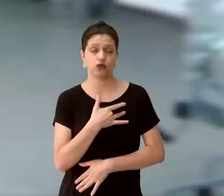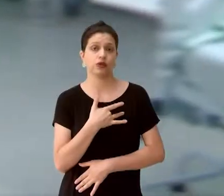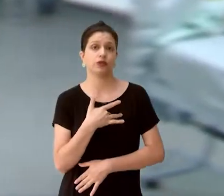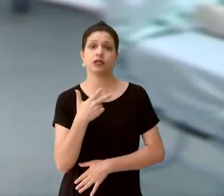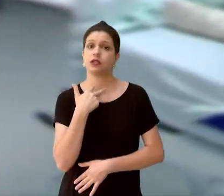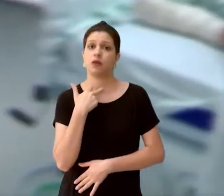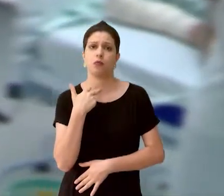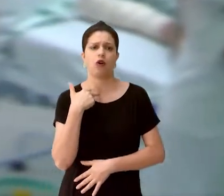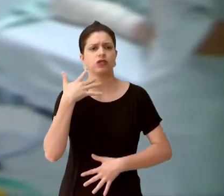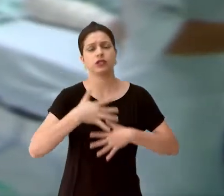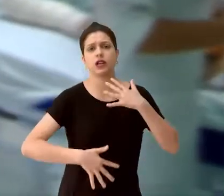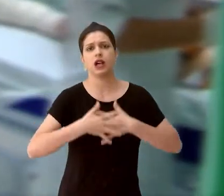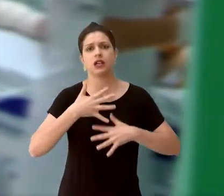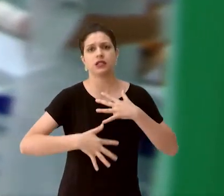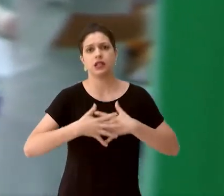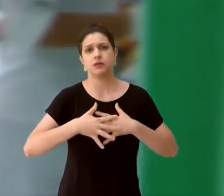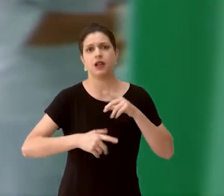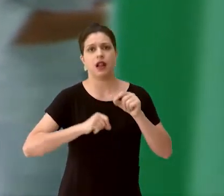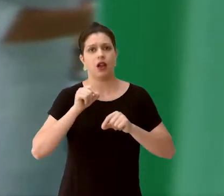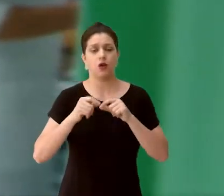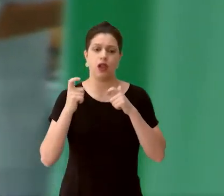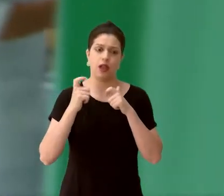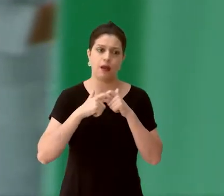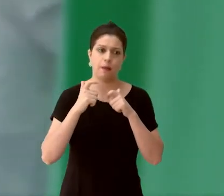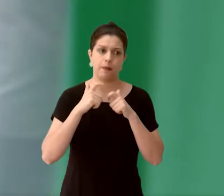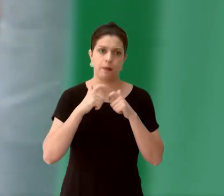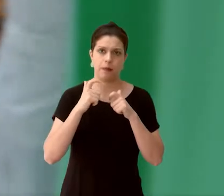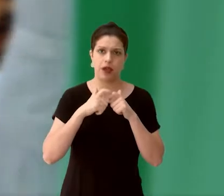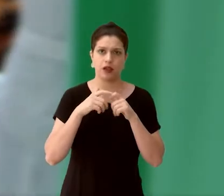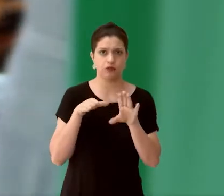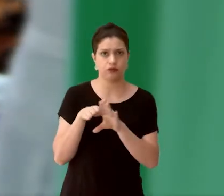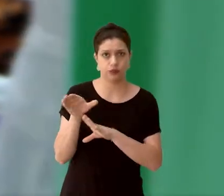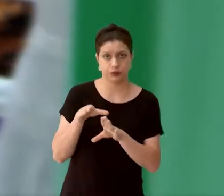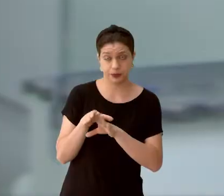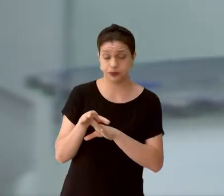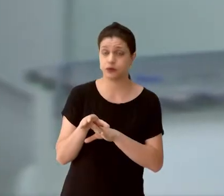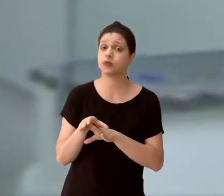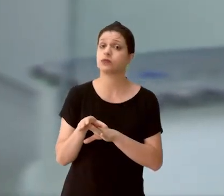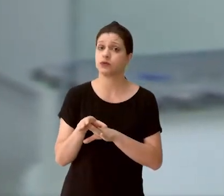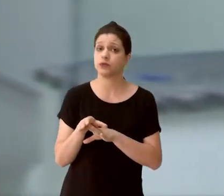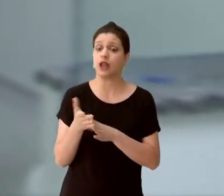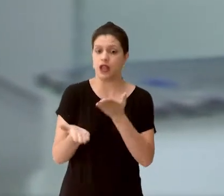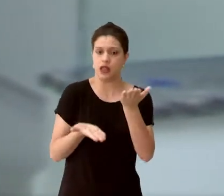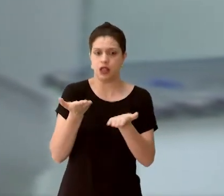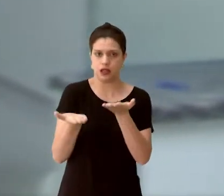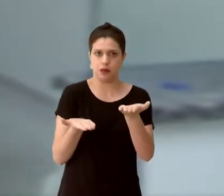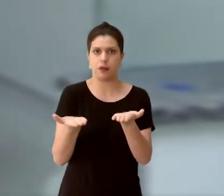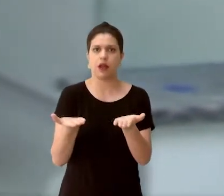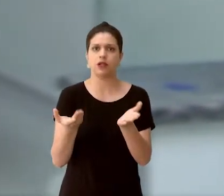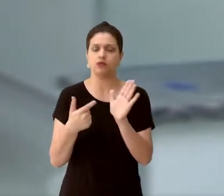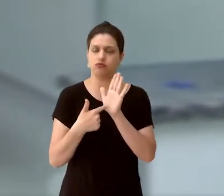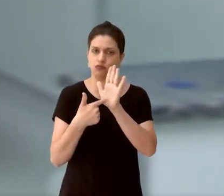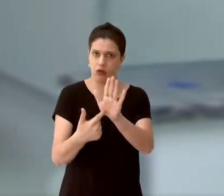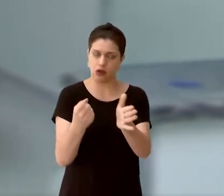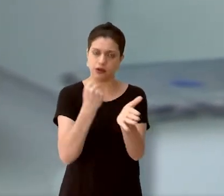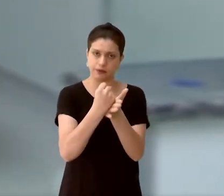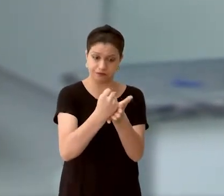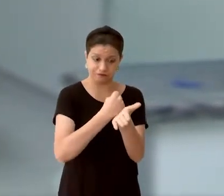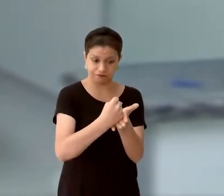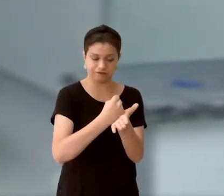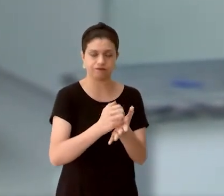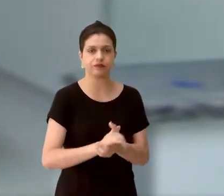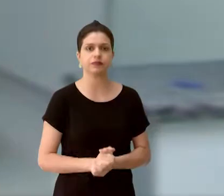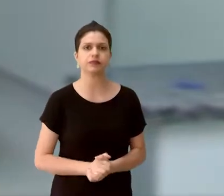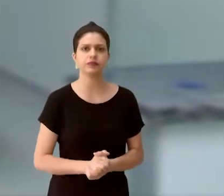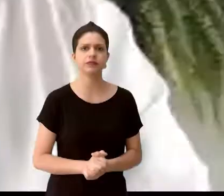Sul não devem interferir nas recomendações que os profissionais estipulam, desde que os respectivos tratamentos constem